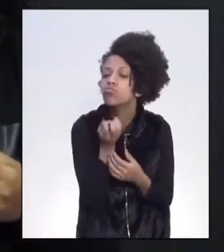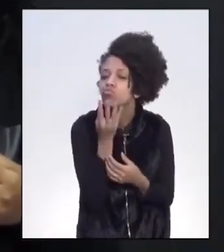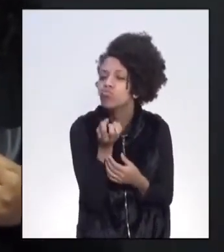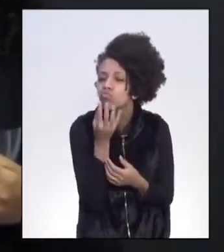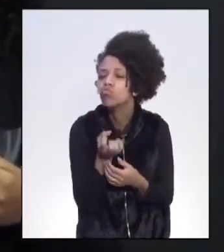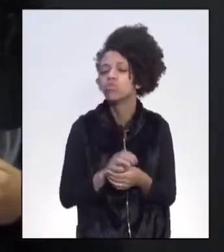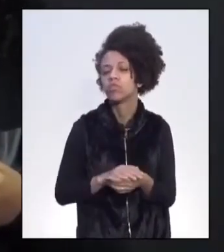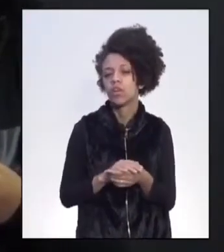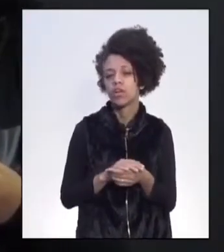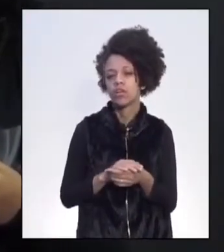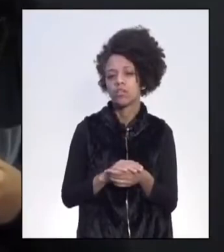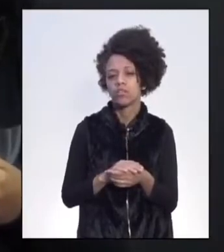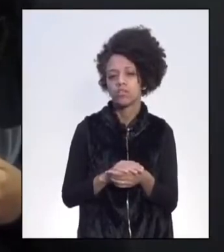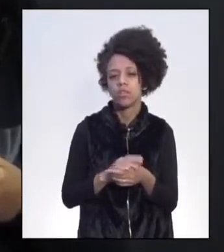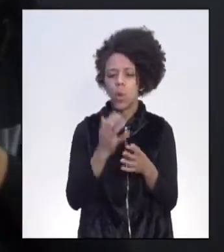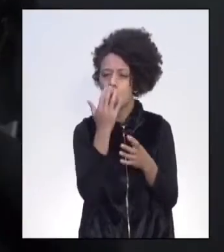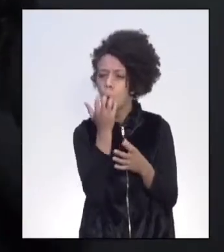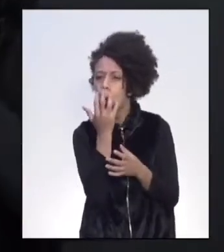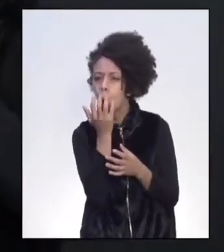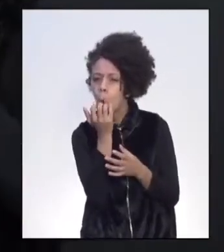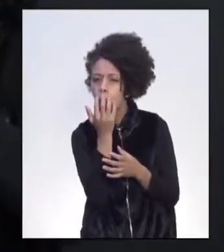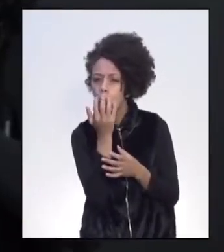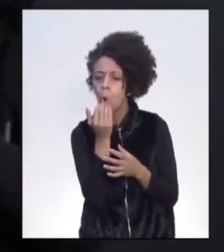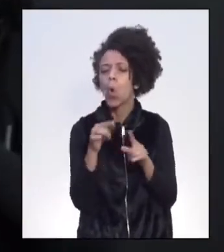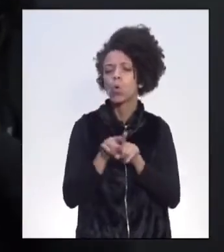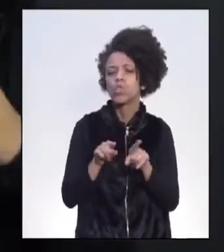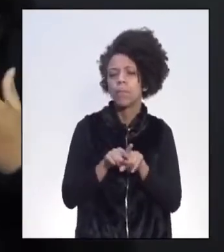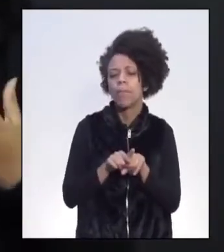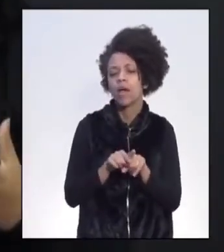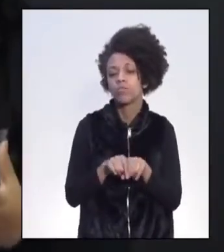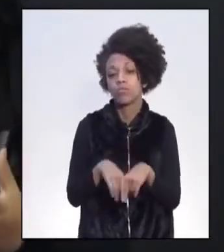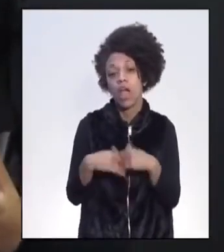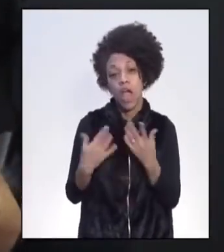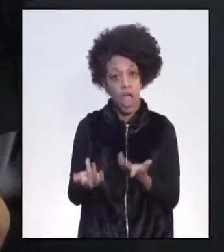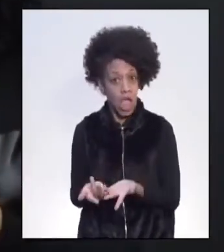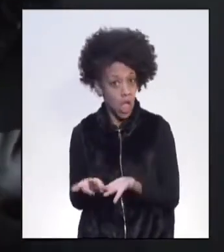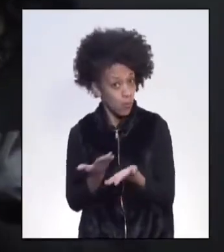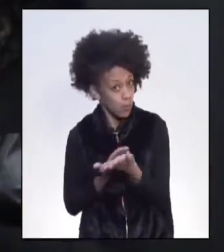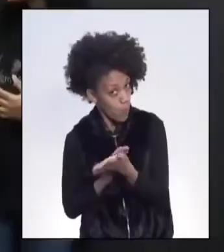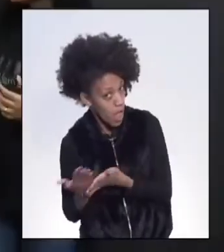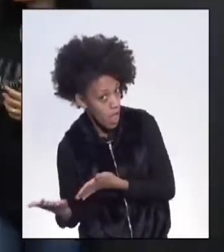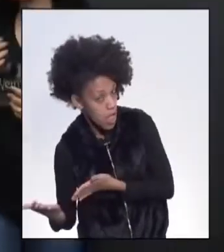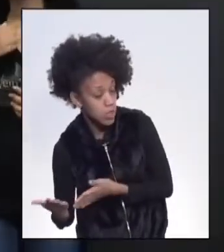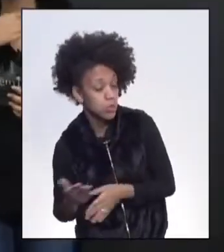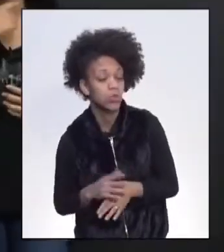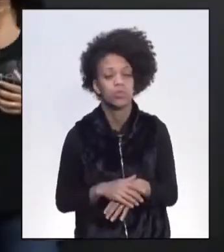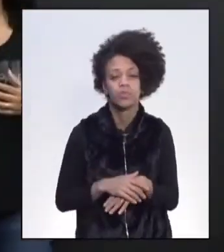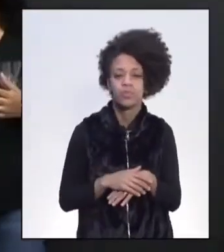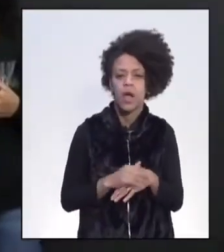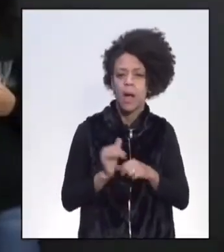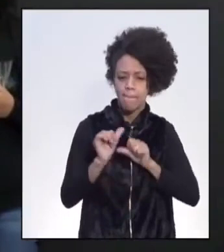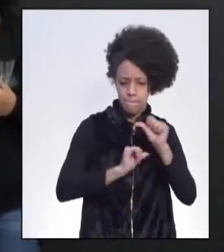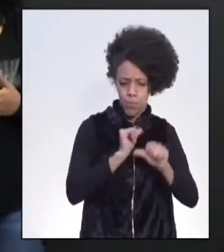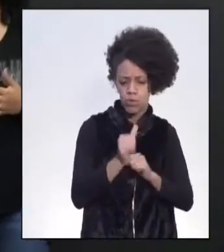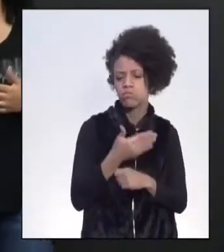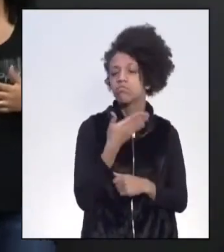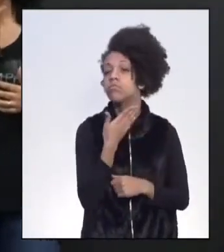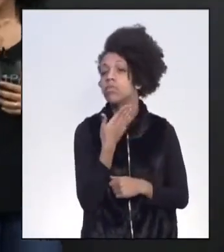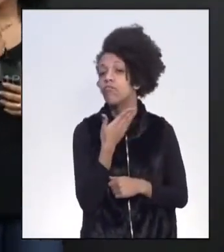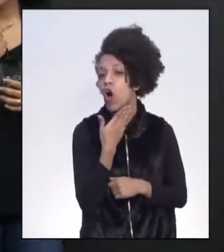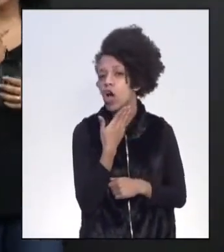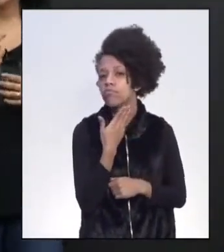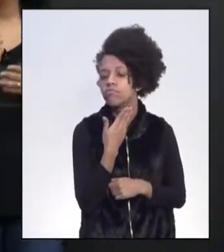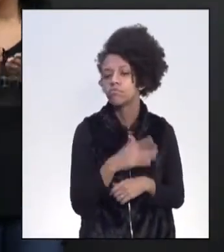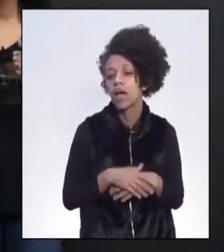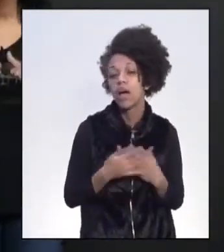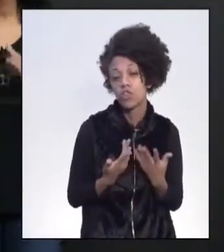barbinha, pelo no bigode, no pescoço, é o início. Mudanças nas pregas vocais. Nós temos